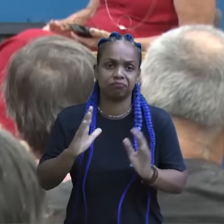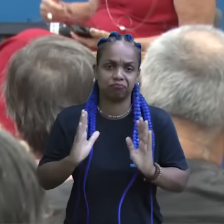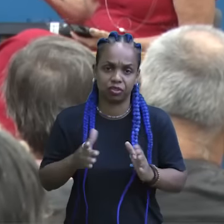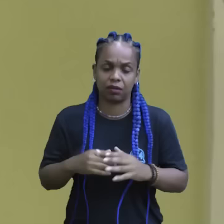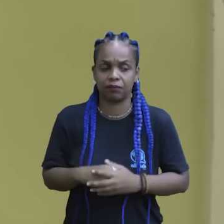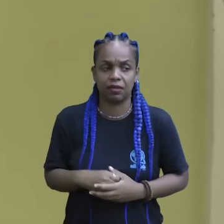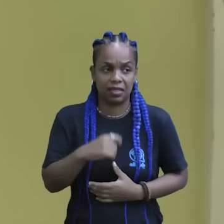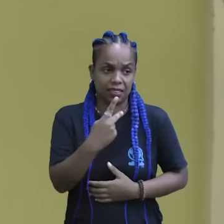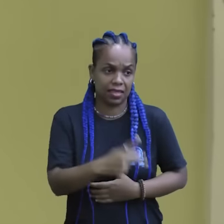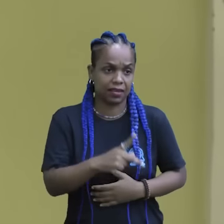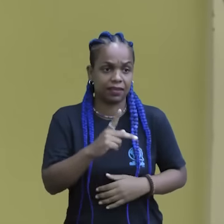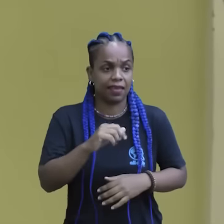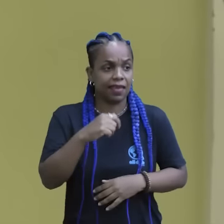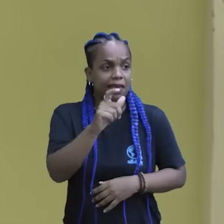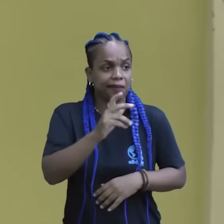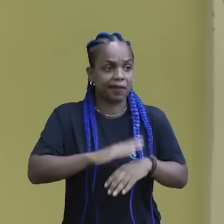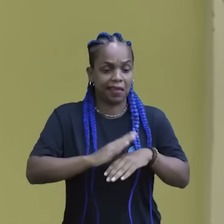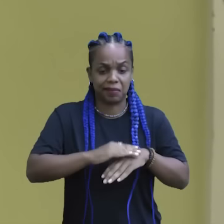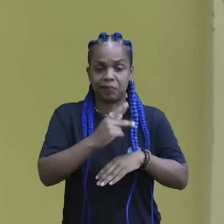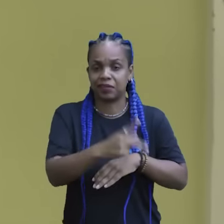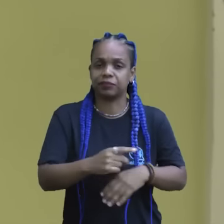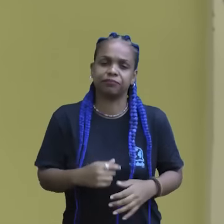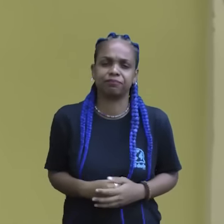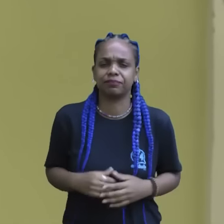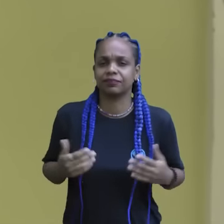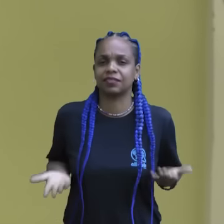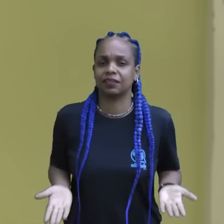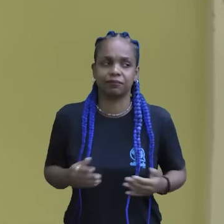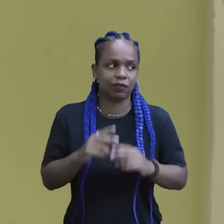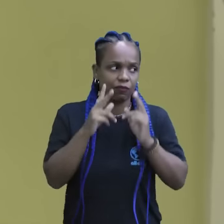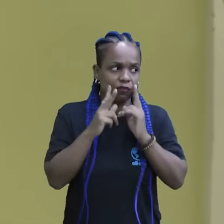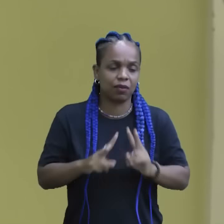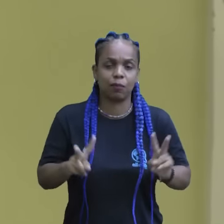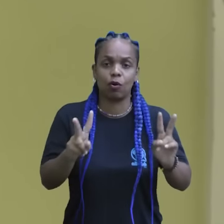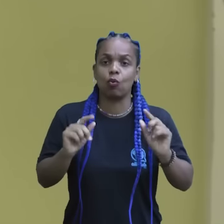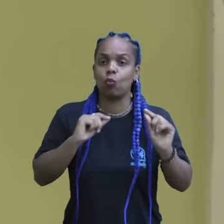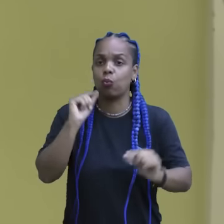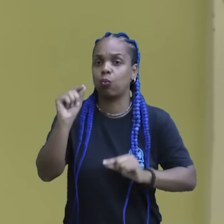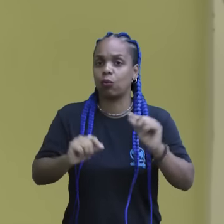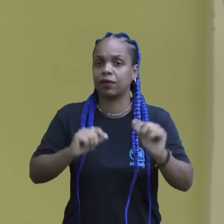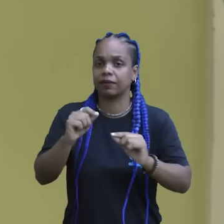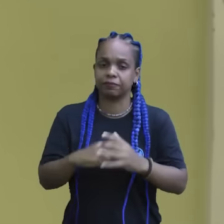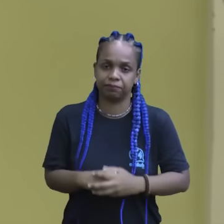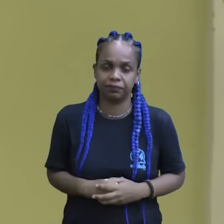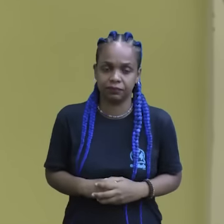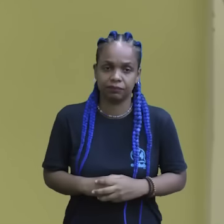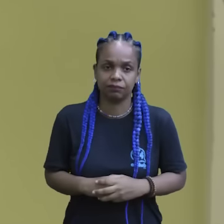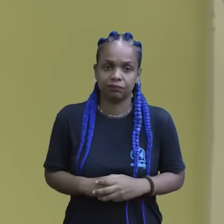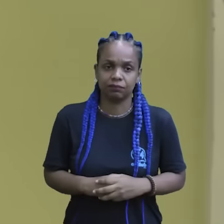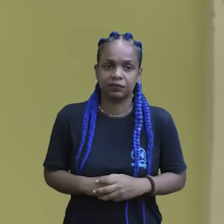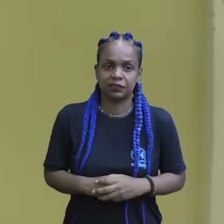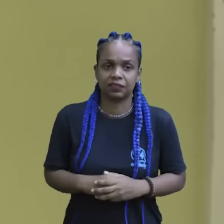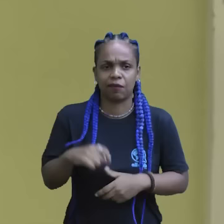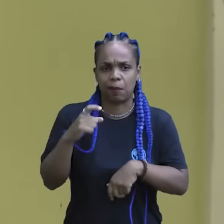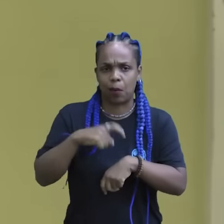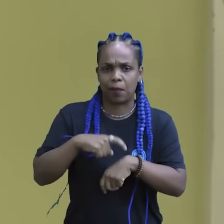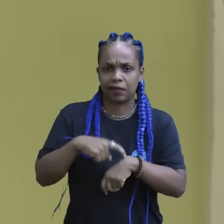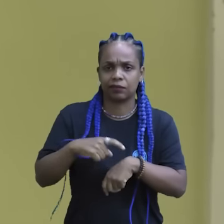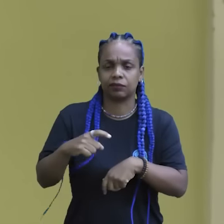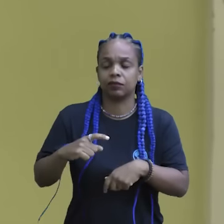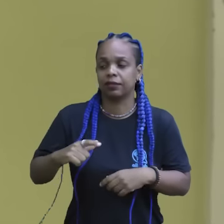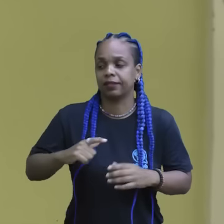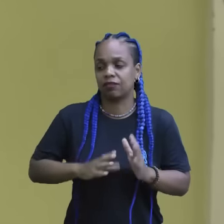em momentos de crescimento do racismo, de ditadura, de falta